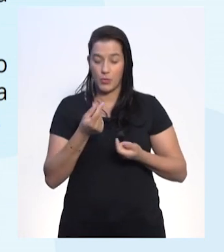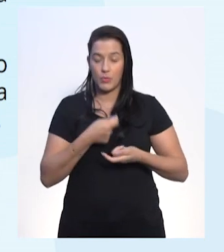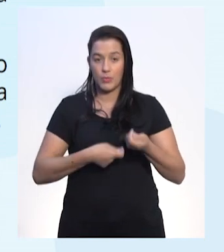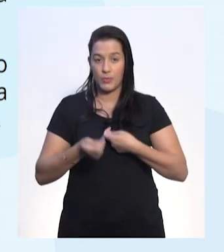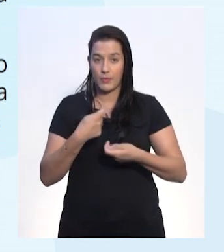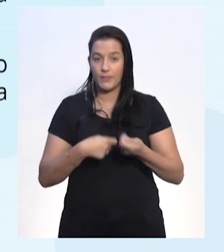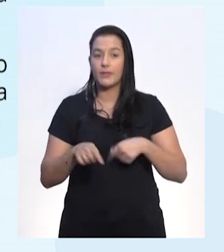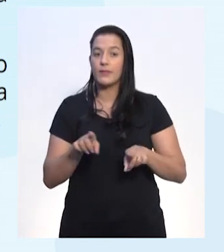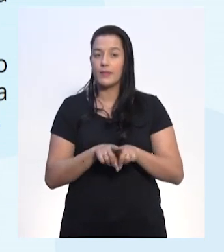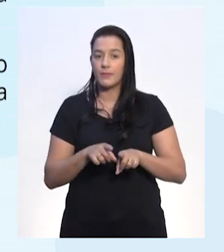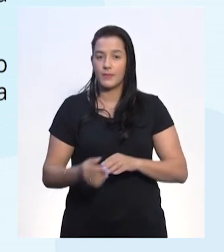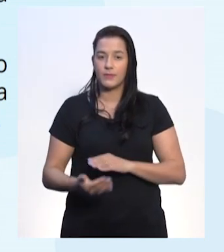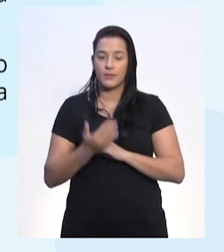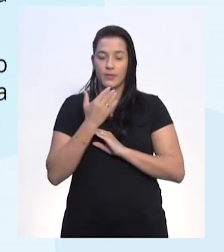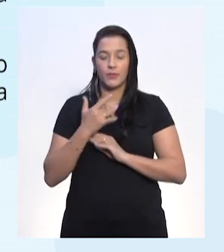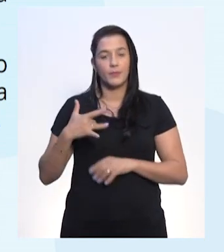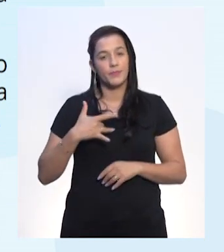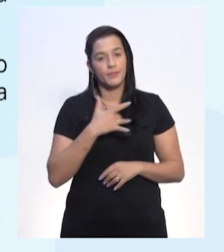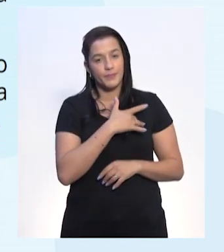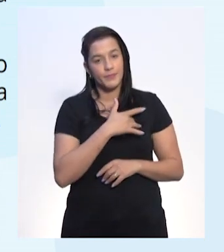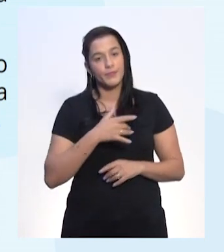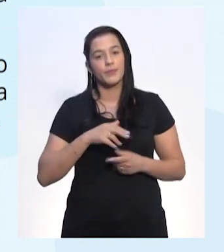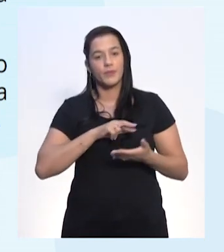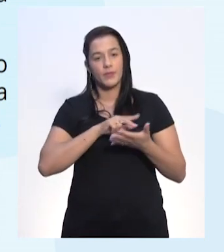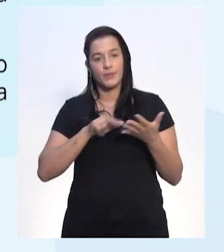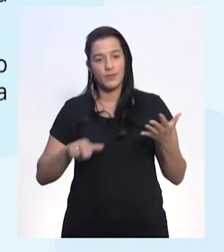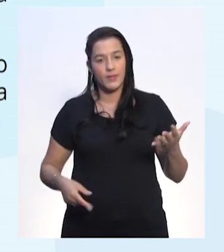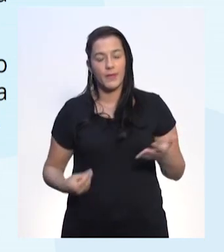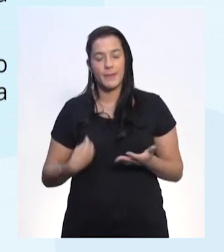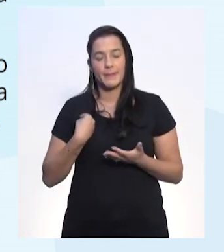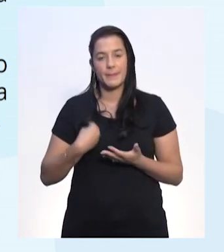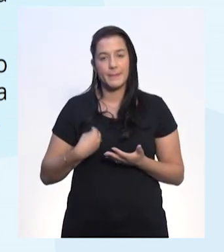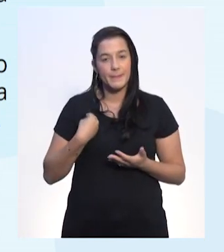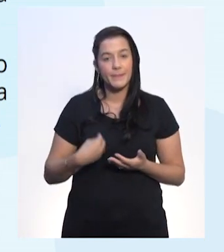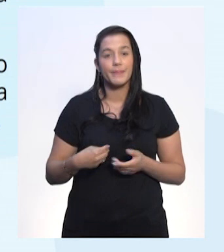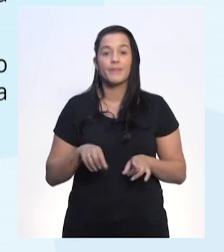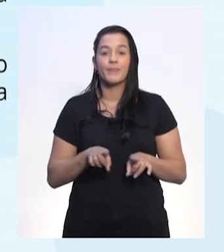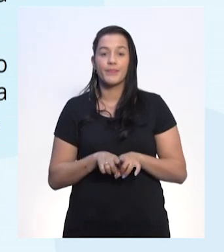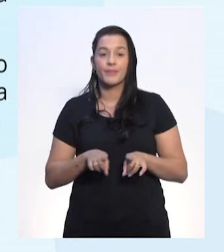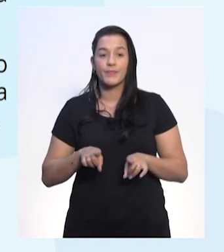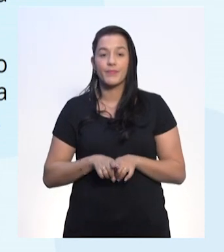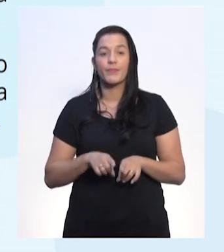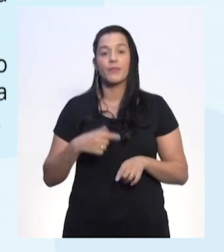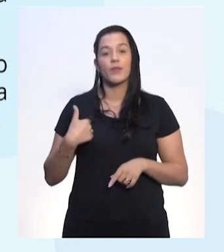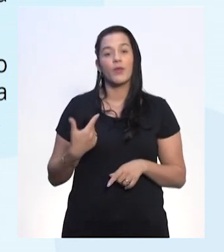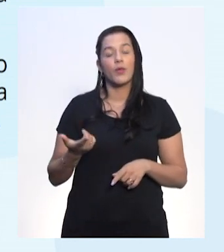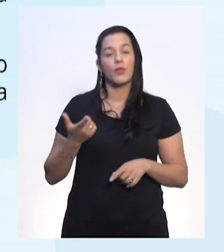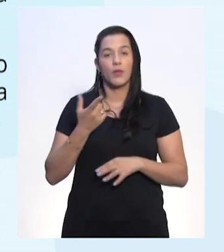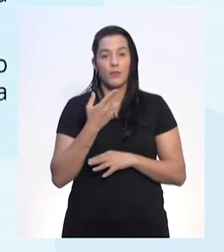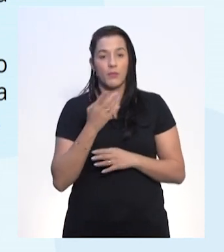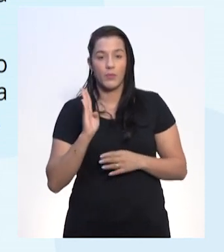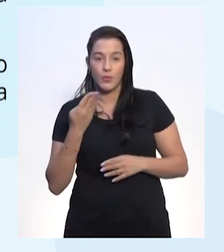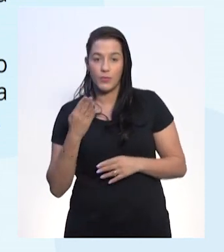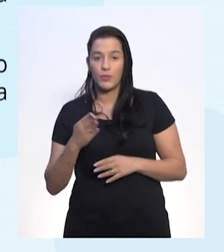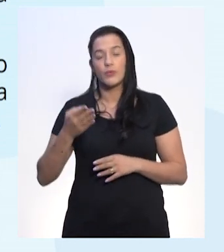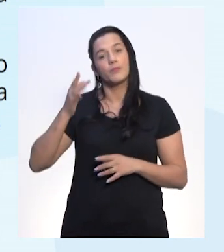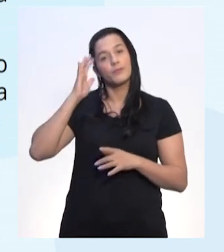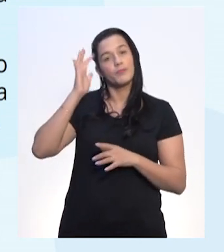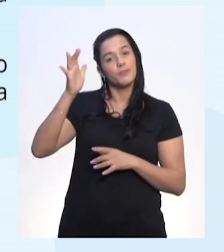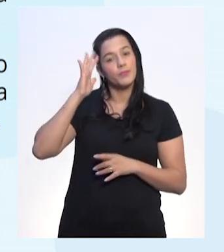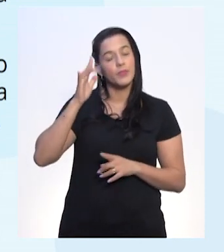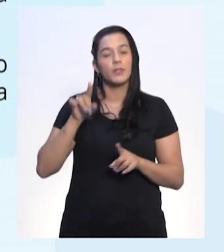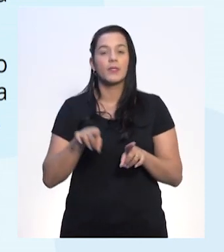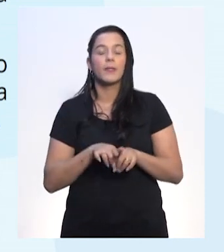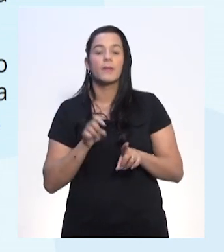gera benefícios nos diversos segmentos da vida, como nos aspectos biológico, psicológico e